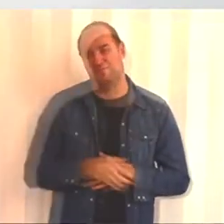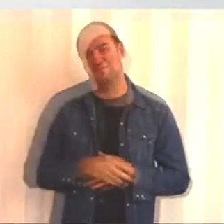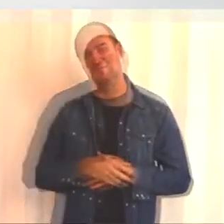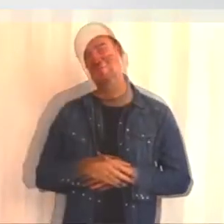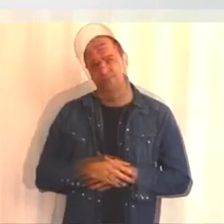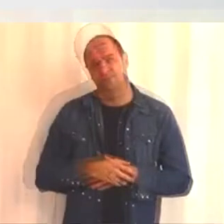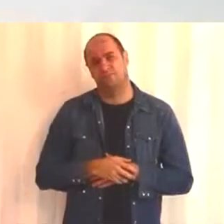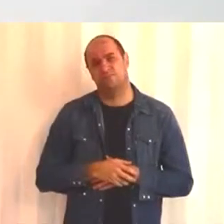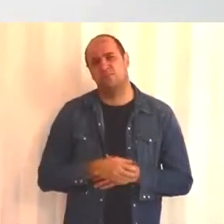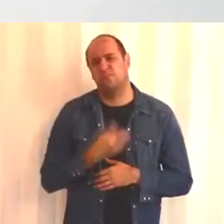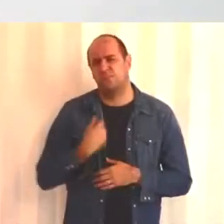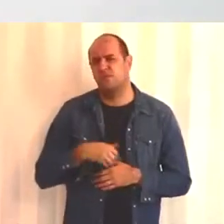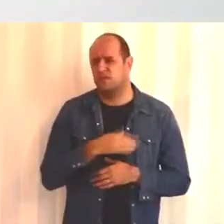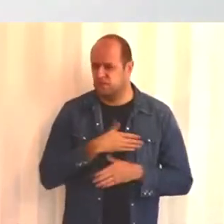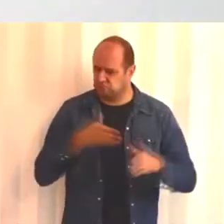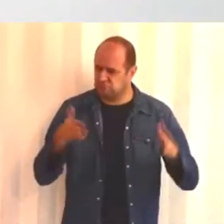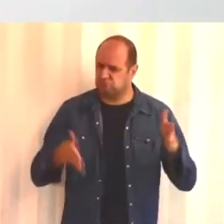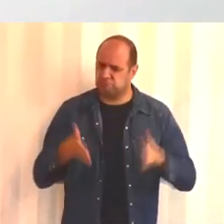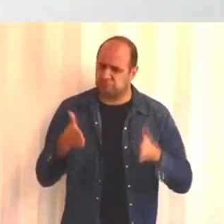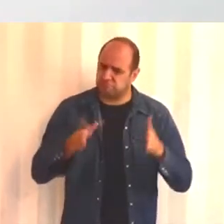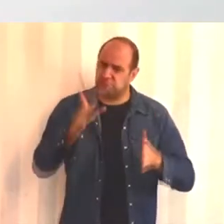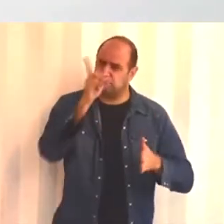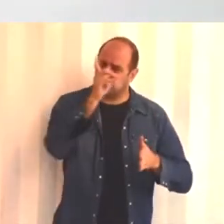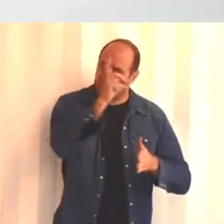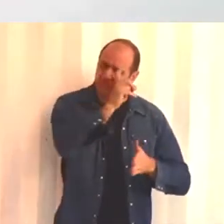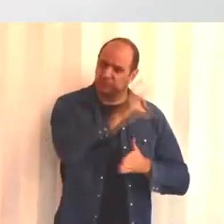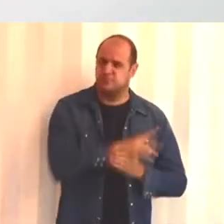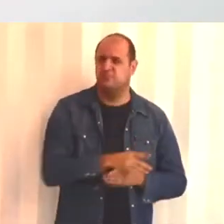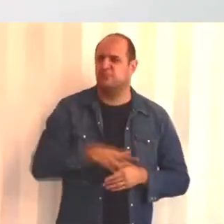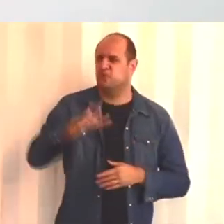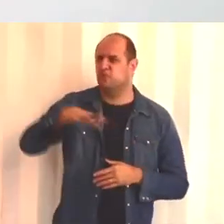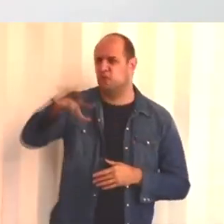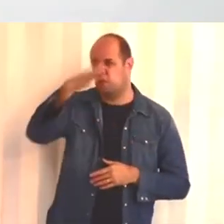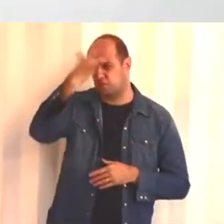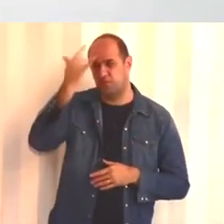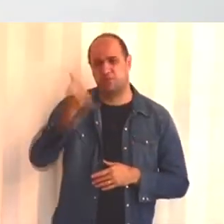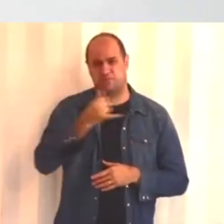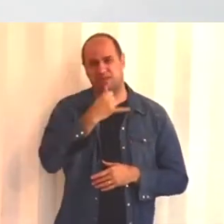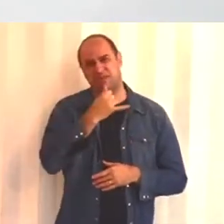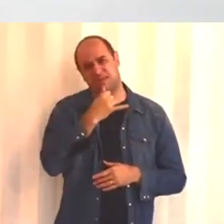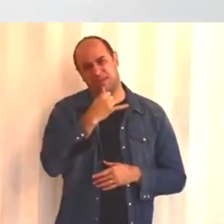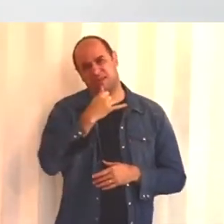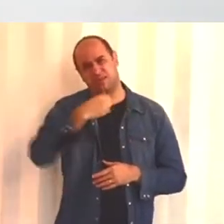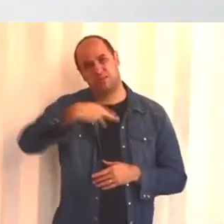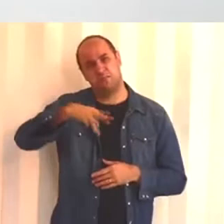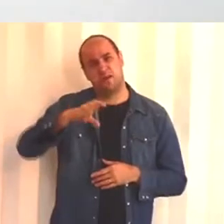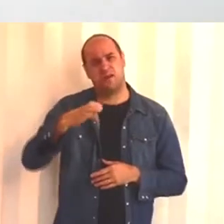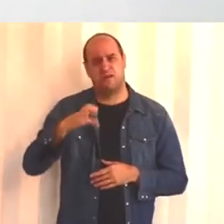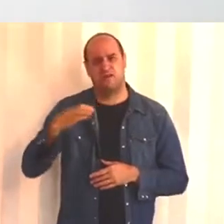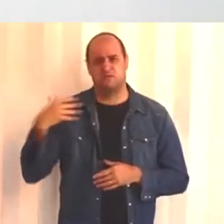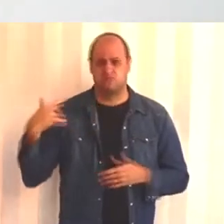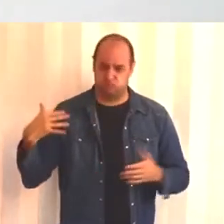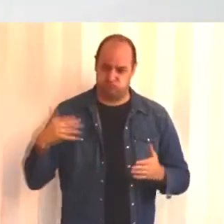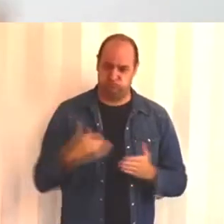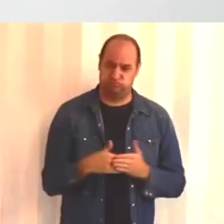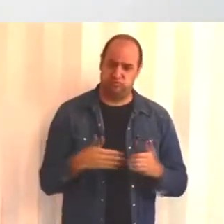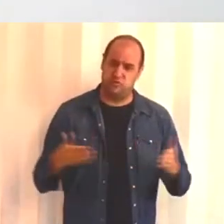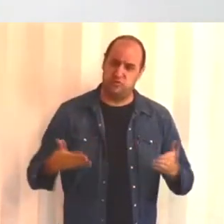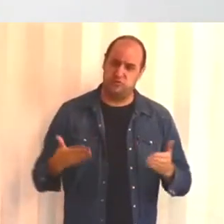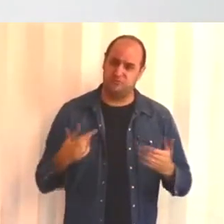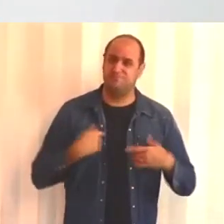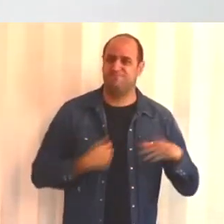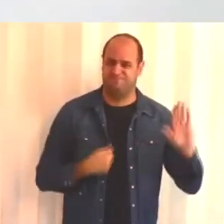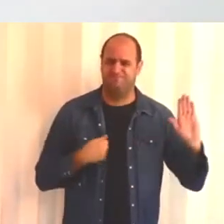estamos atravessando um período difícil, é verdade. Quem aqui não ficou abatido de março do ano passado para cá?